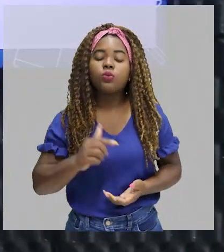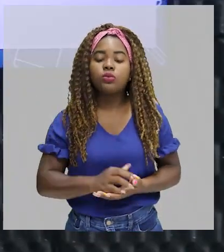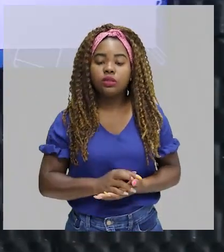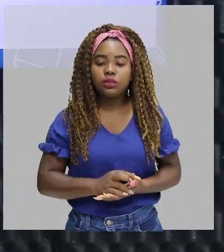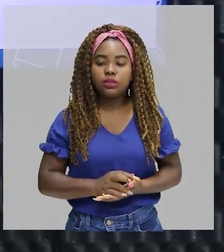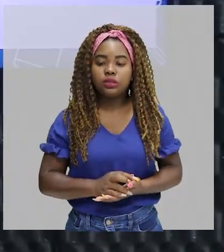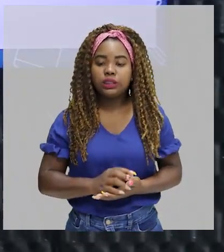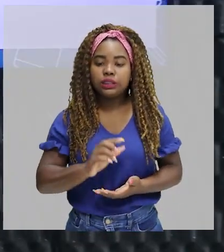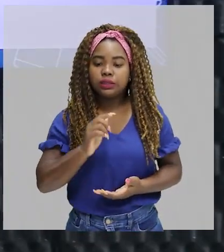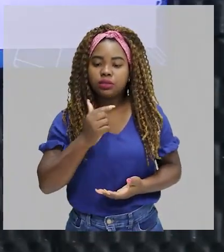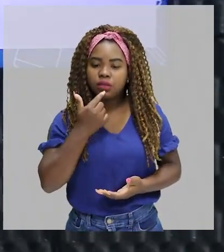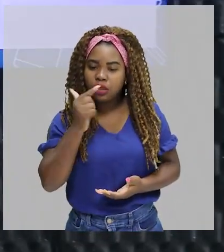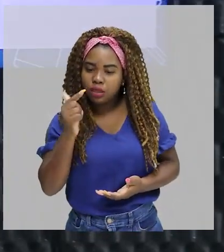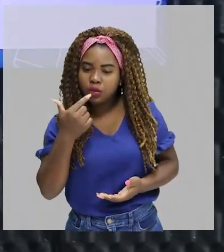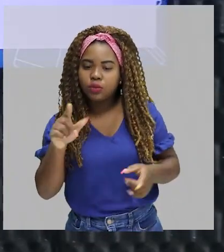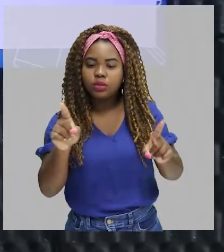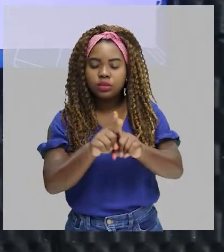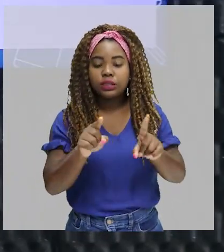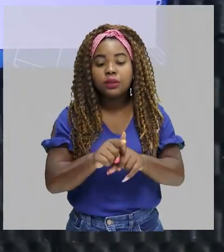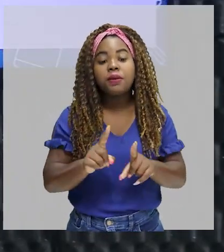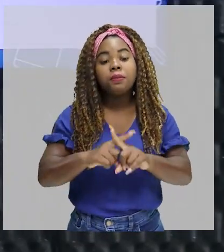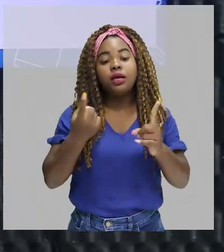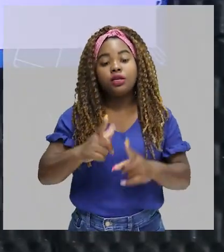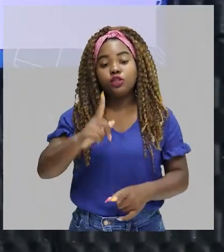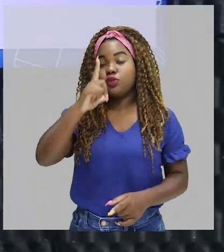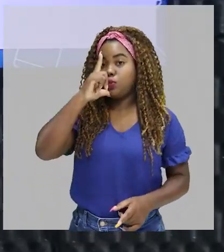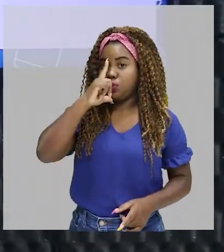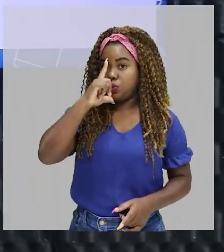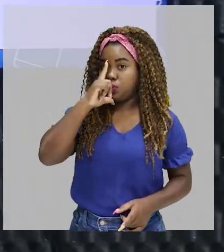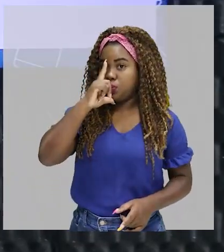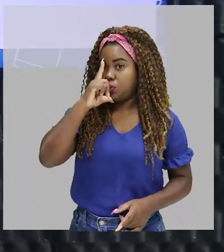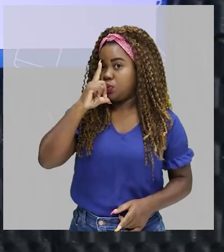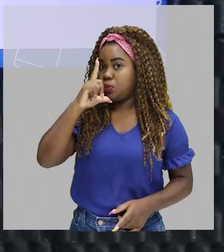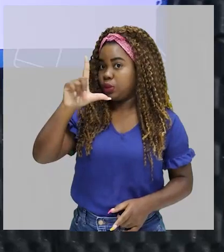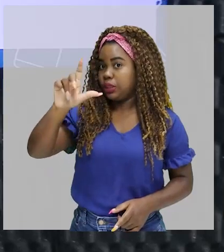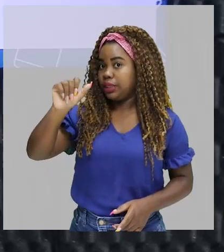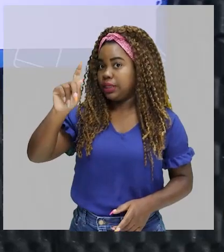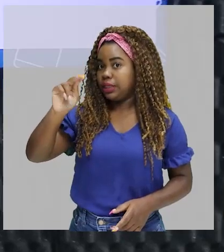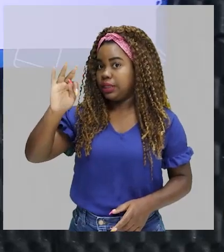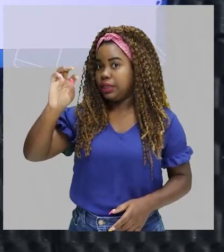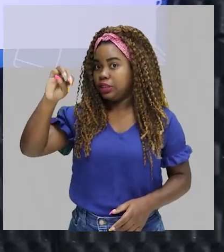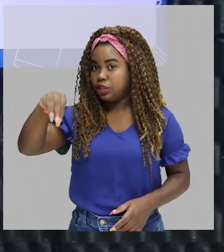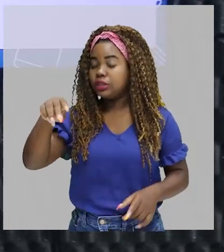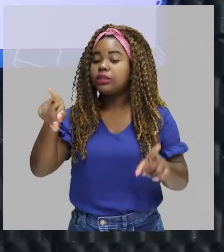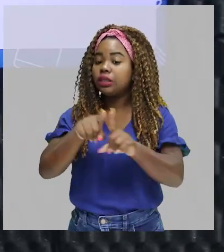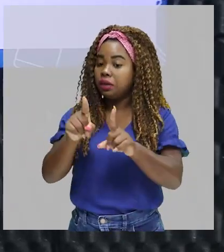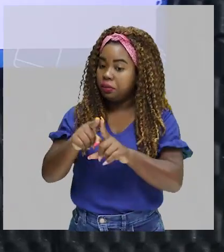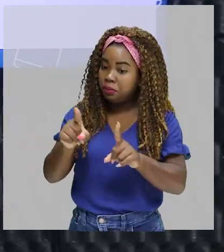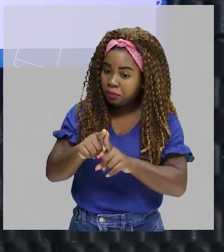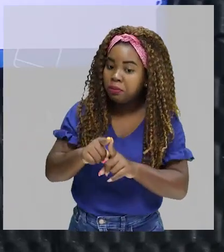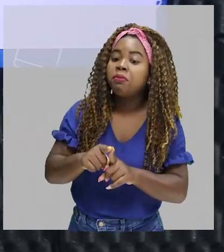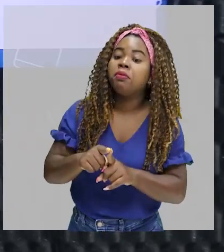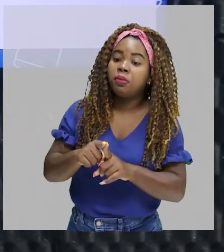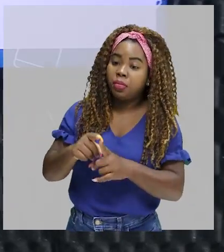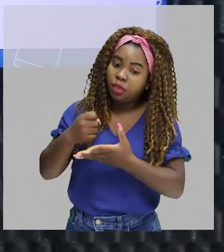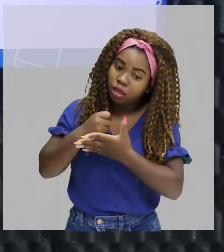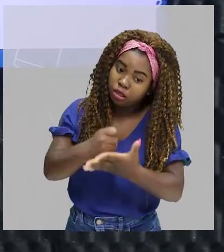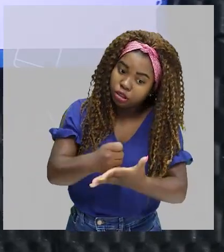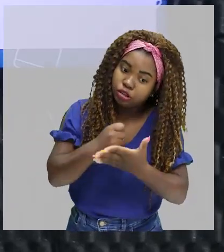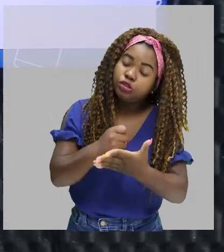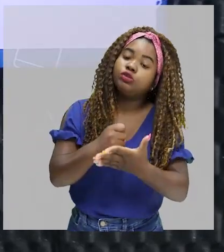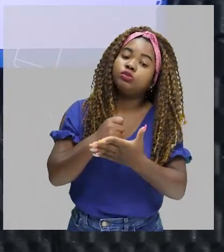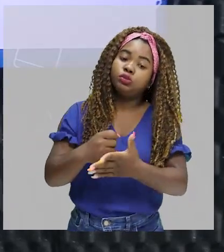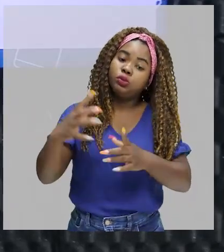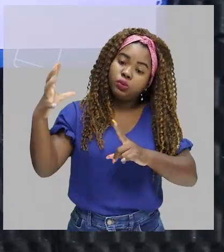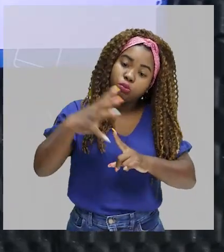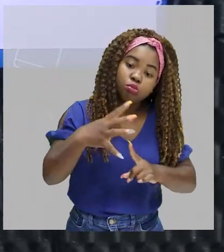germânicas. Porém, o latim também influenciou a língua inglesa. Nós já falamos disso em outras aulas,